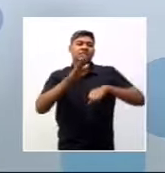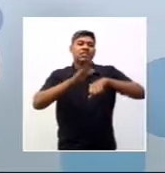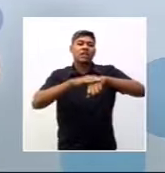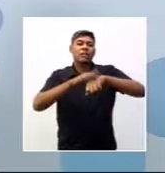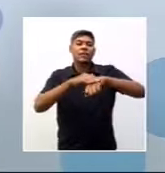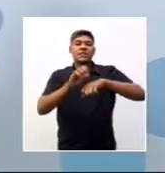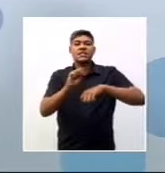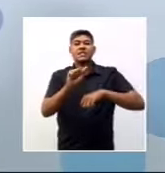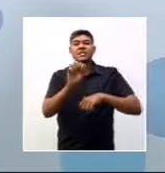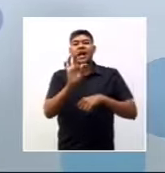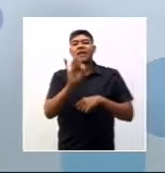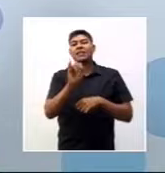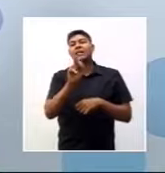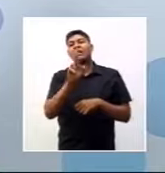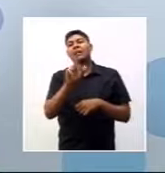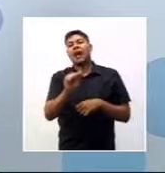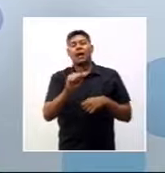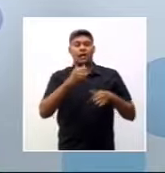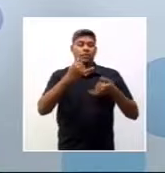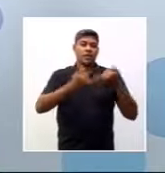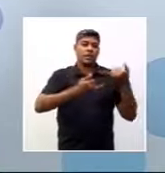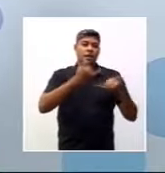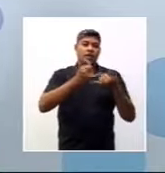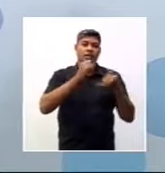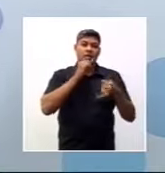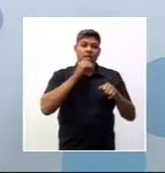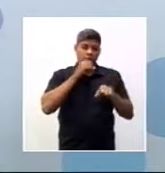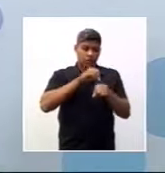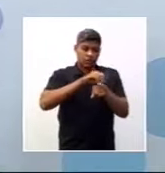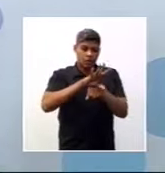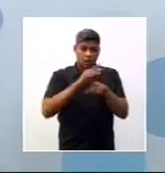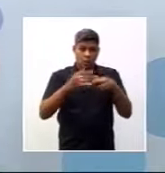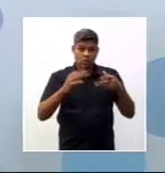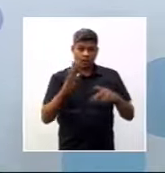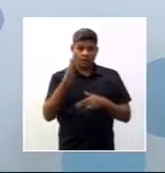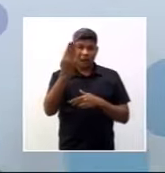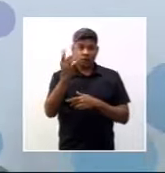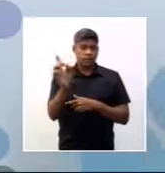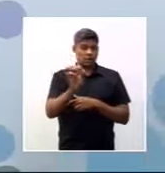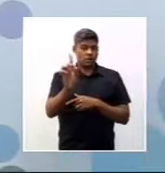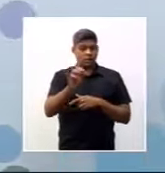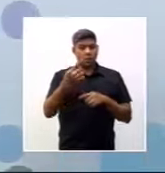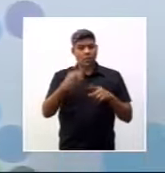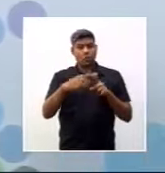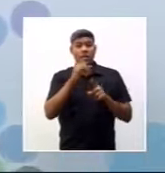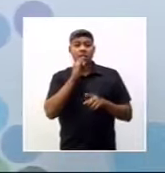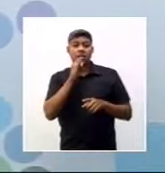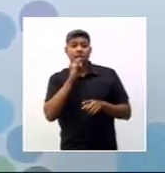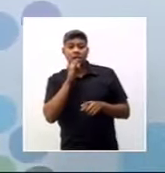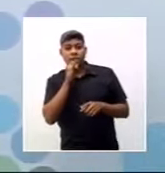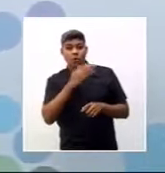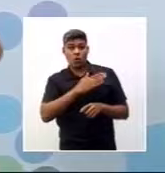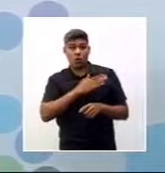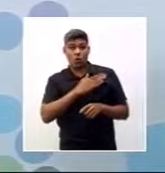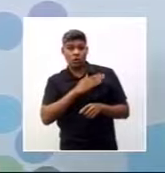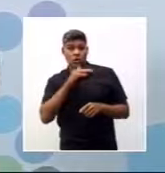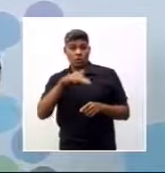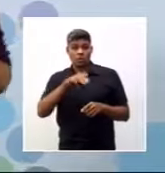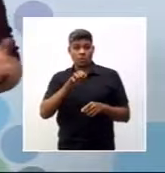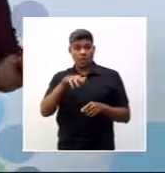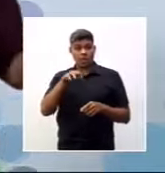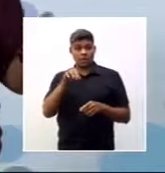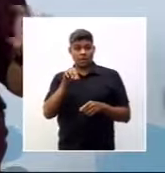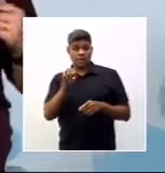sátira é uma brincadeira então não é que ele tá espalhando uma coisa falsa que primeiro que por exemplo eu adoro os mesmos da grete